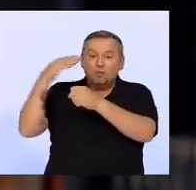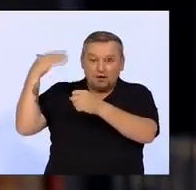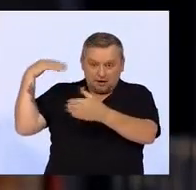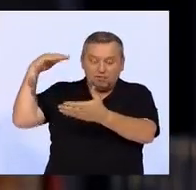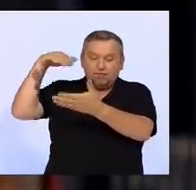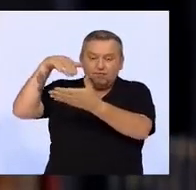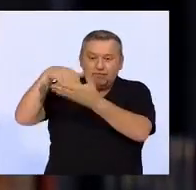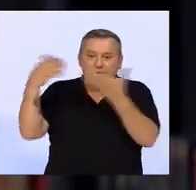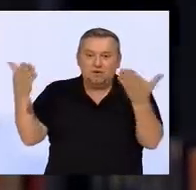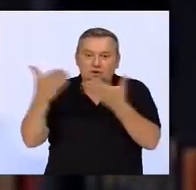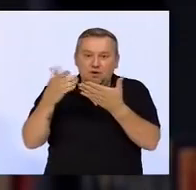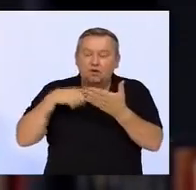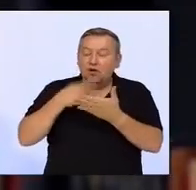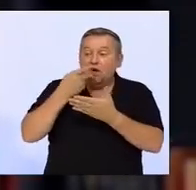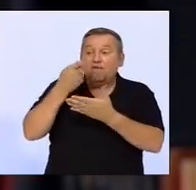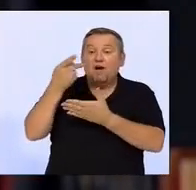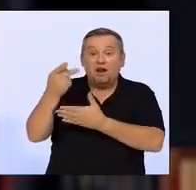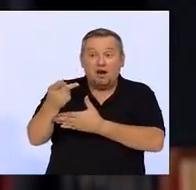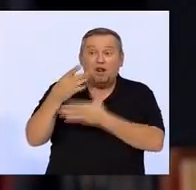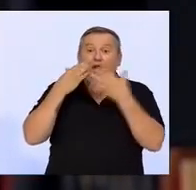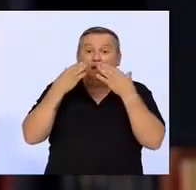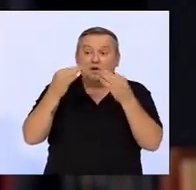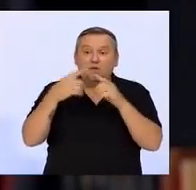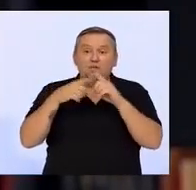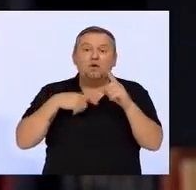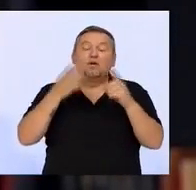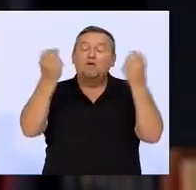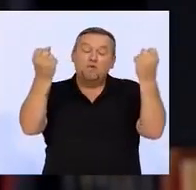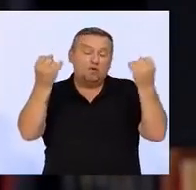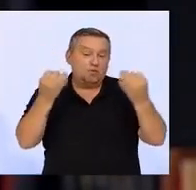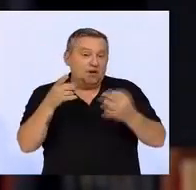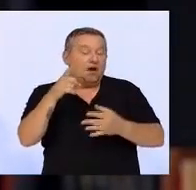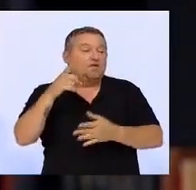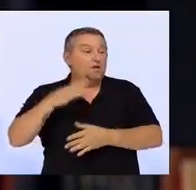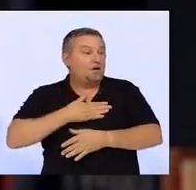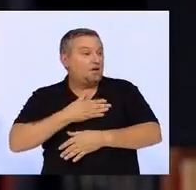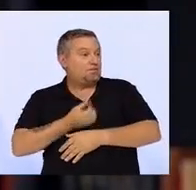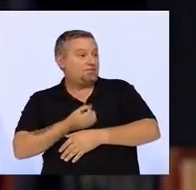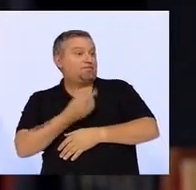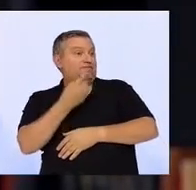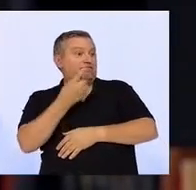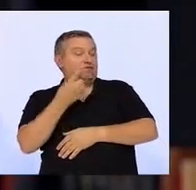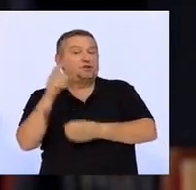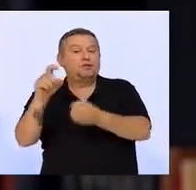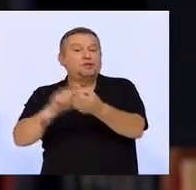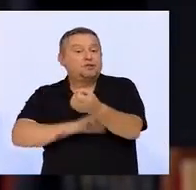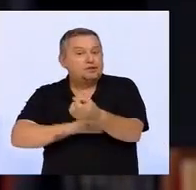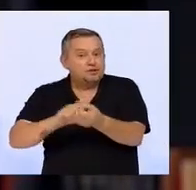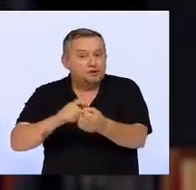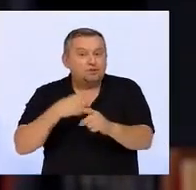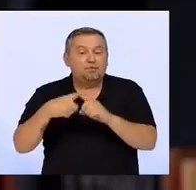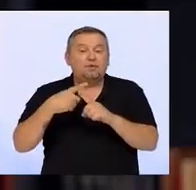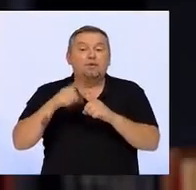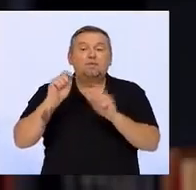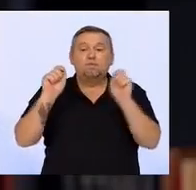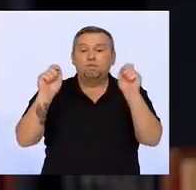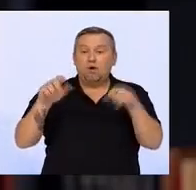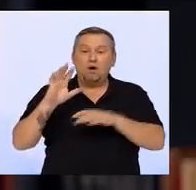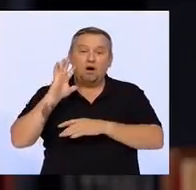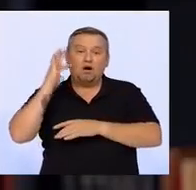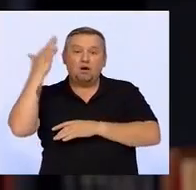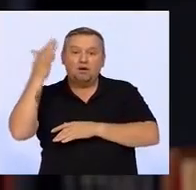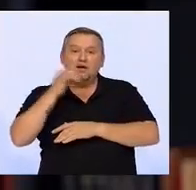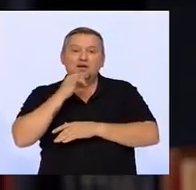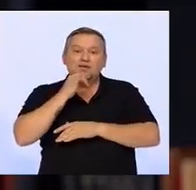Para esse quadro que você está aí horrorizada e irritada, que se talvez acontecer a finalíssima